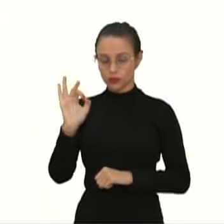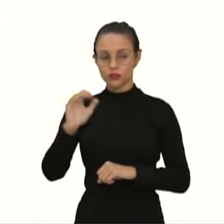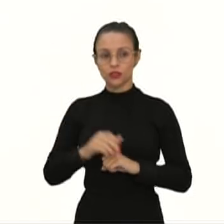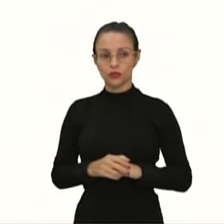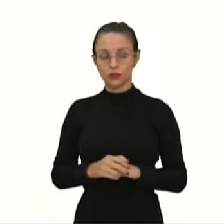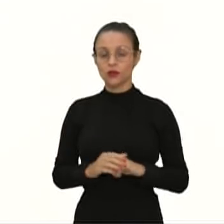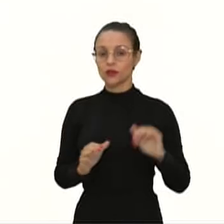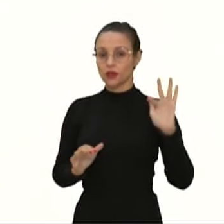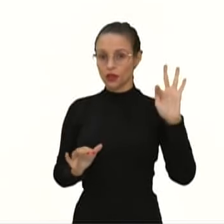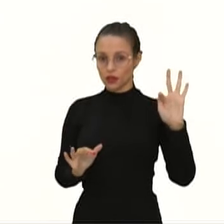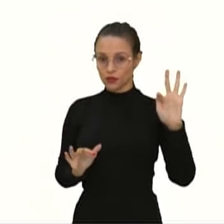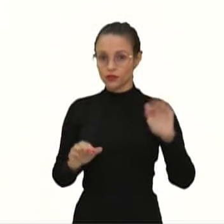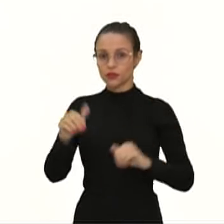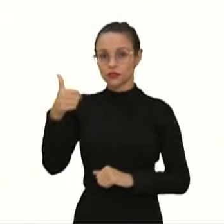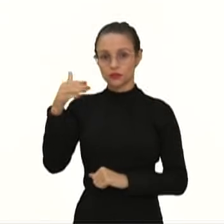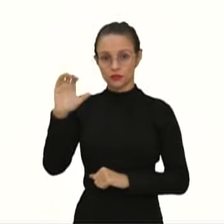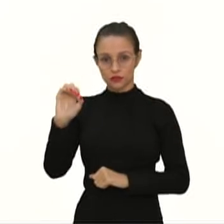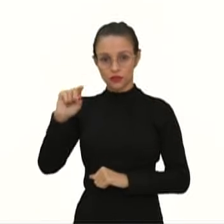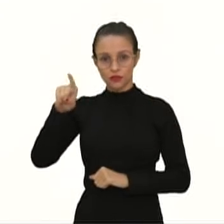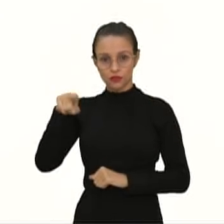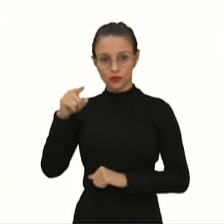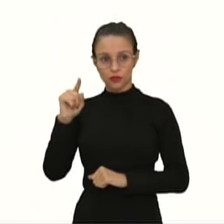8,5% e letra F,